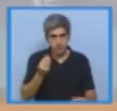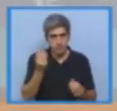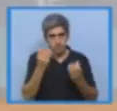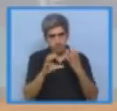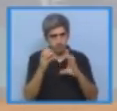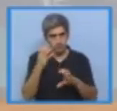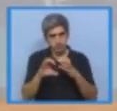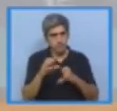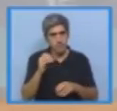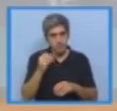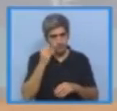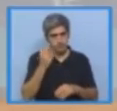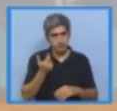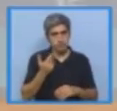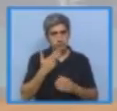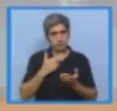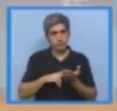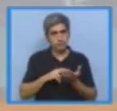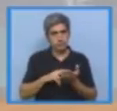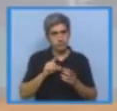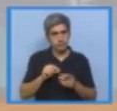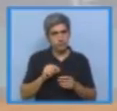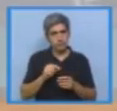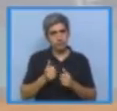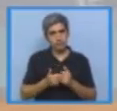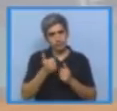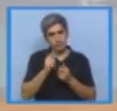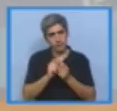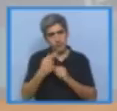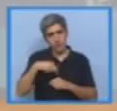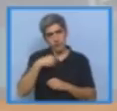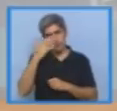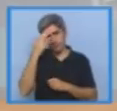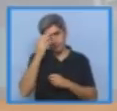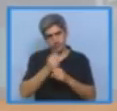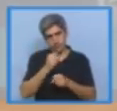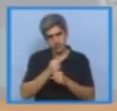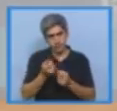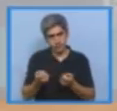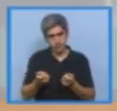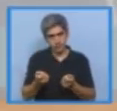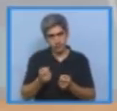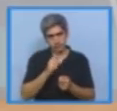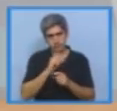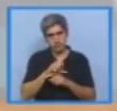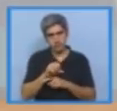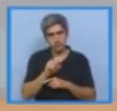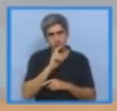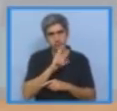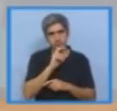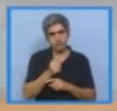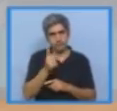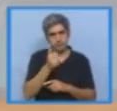coisa com um certo realismo, também com ir melhorando na nossa capacidade de trabalho, de organização. Acho que podemos ir dando melhores